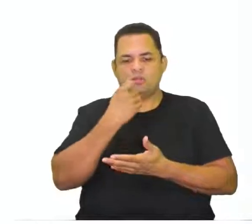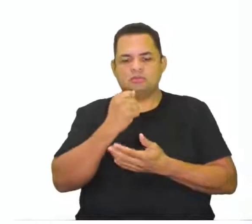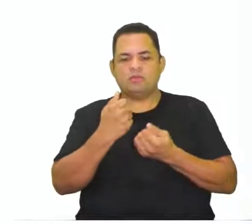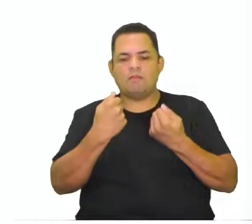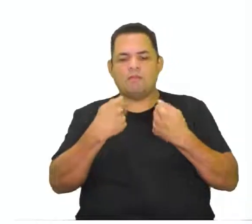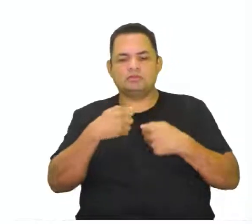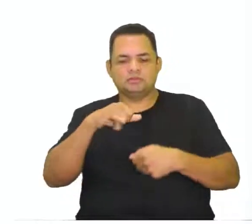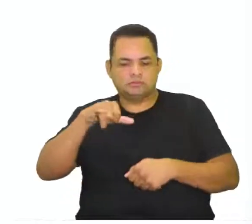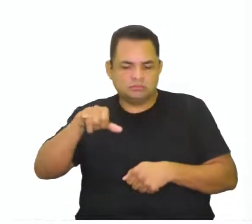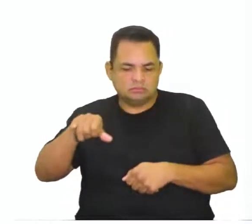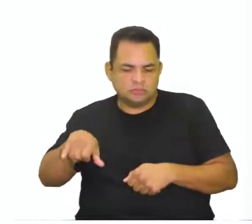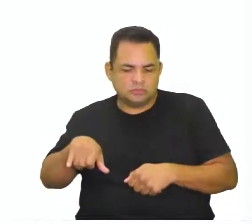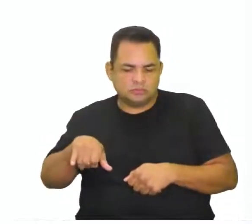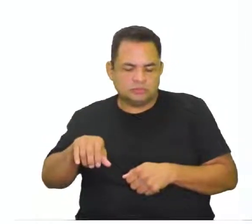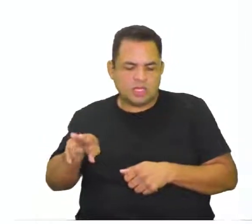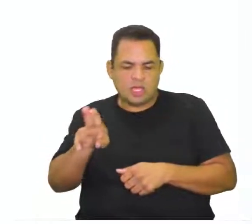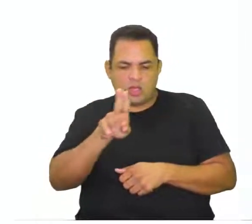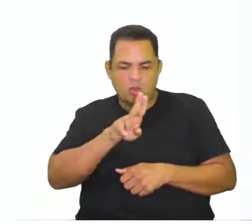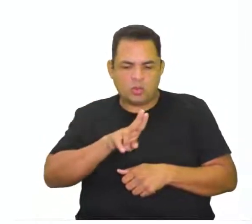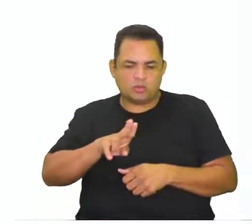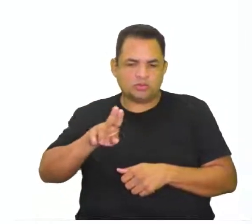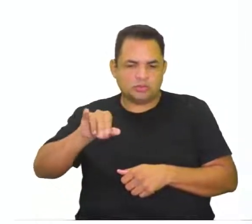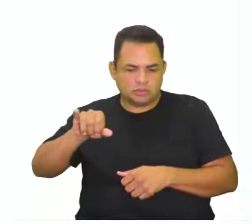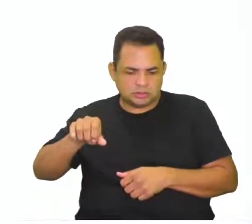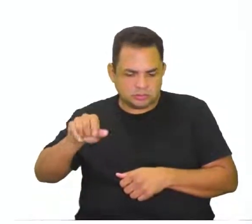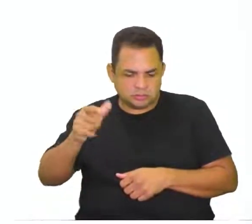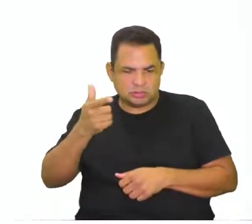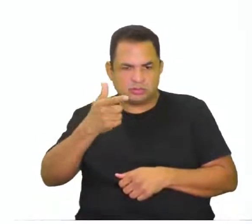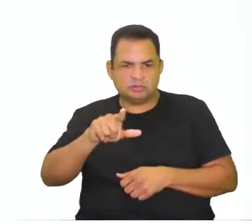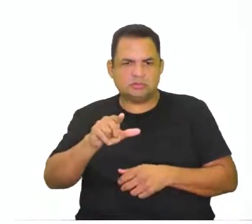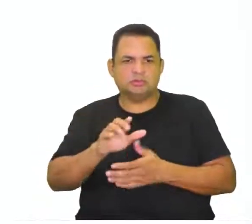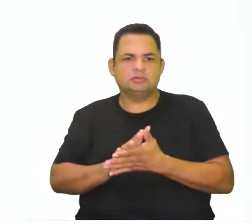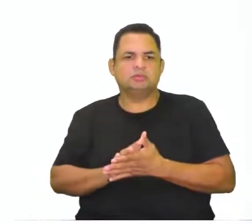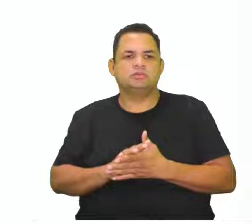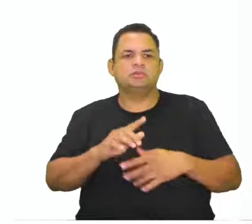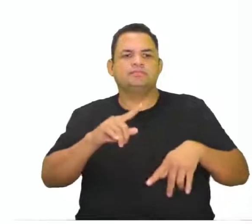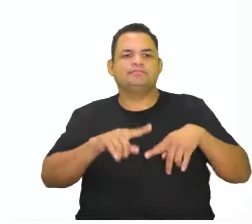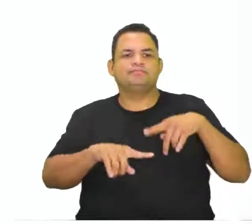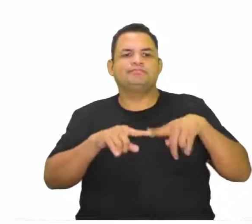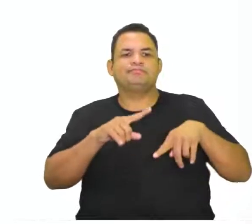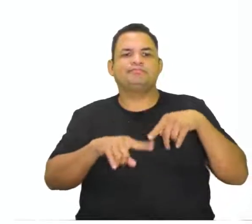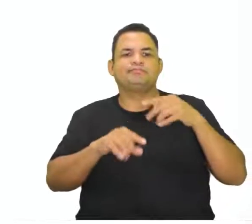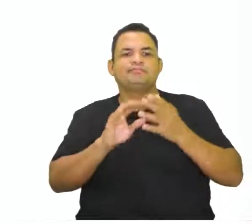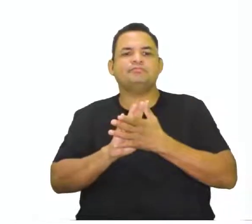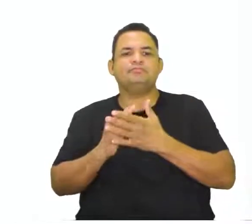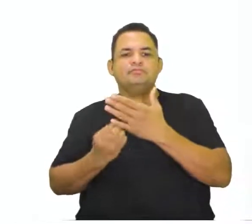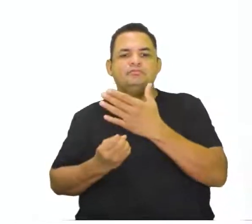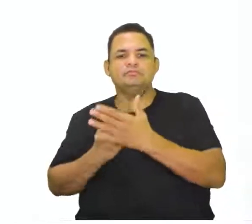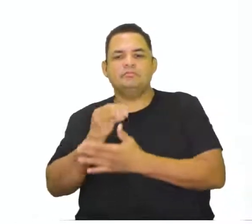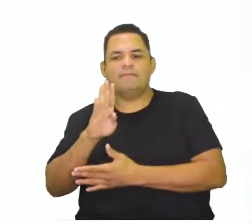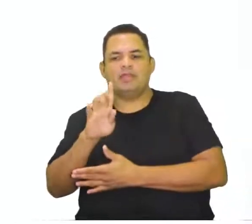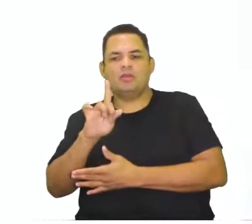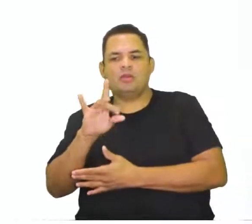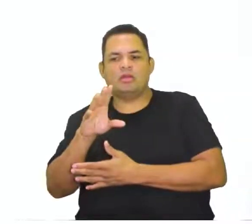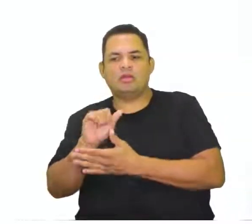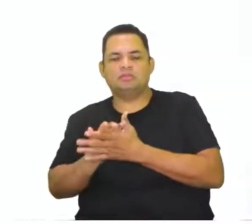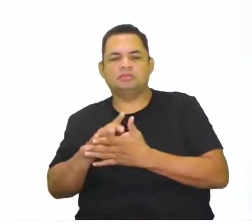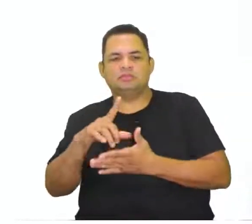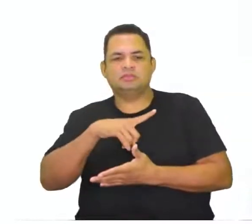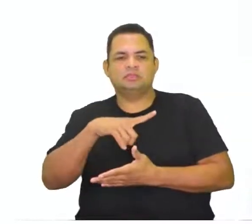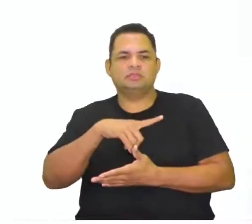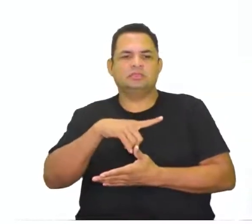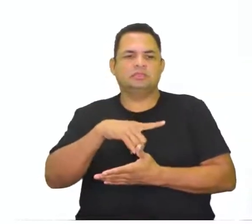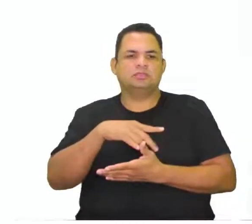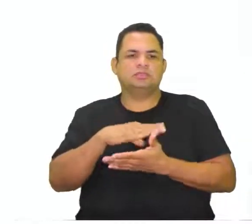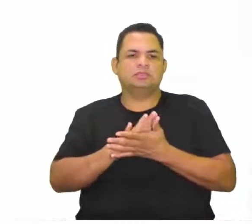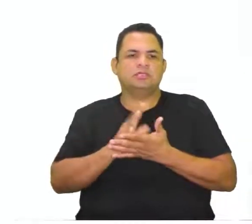como uma matéria-prima para o biogás. Temos ainda a incineração, onde nós temos